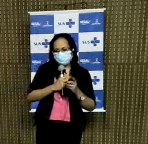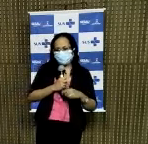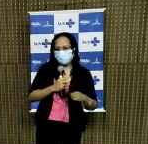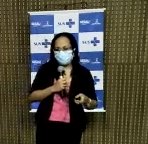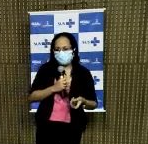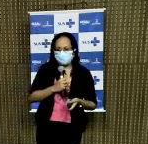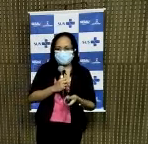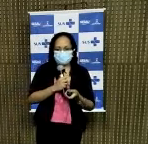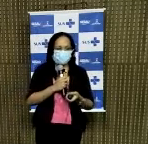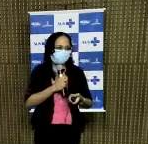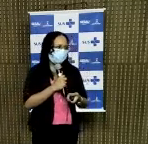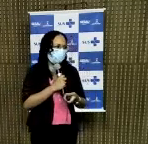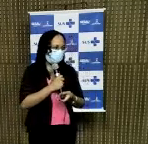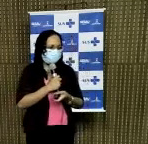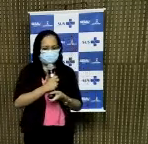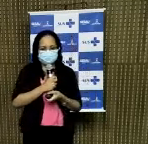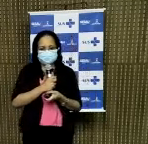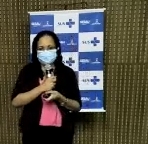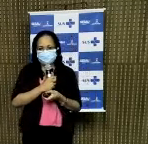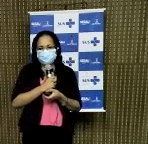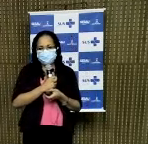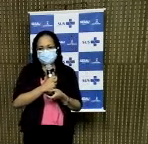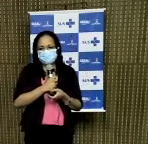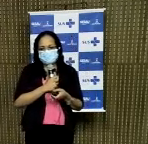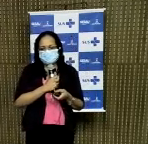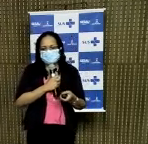mesmo do pessoas com cuidado compartilhado.